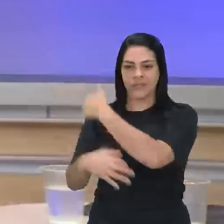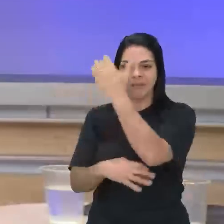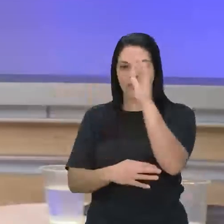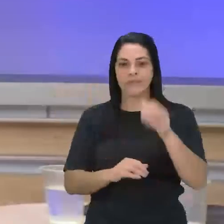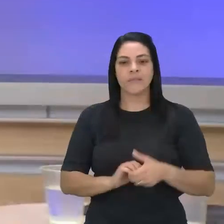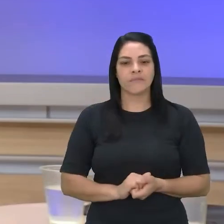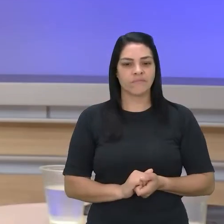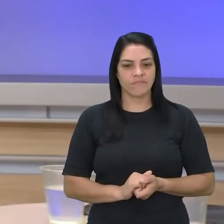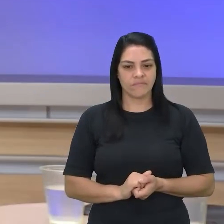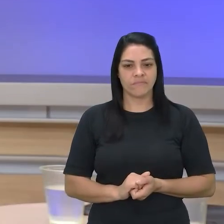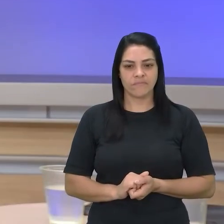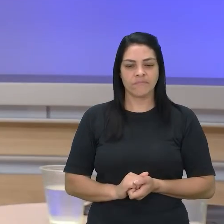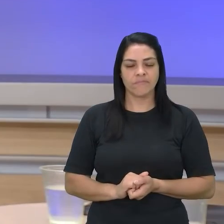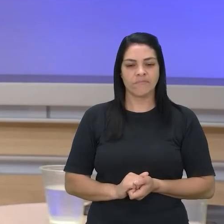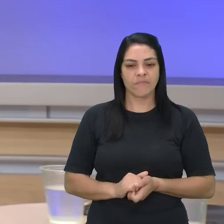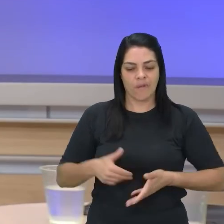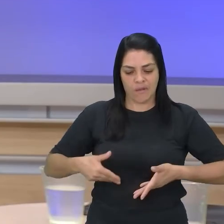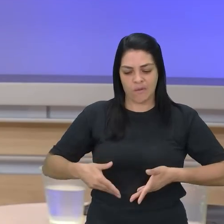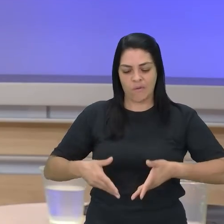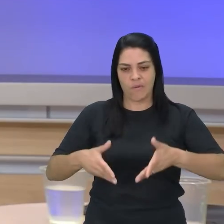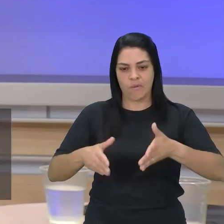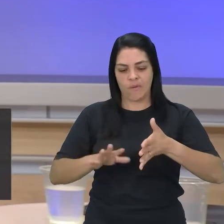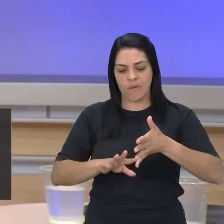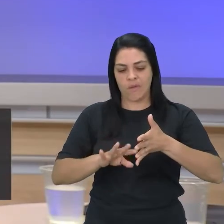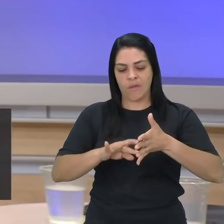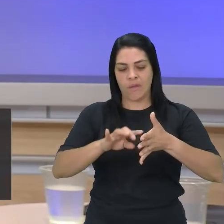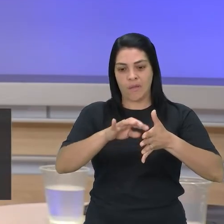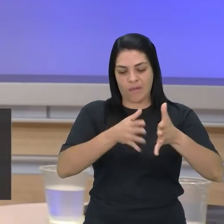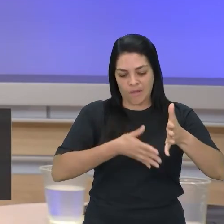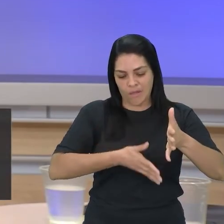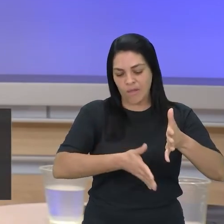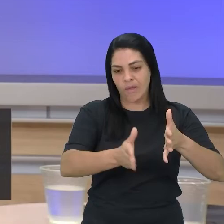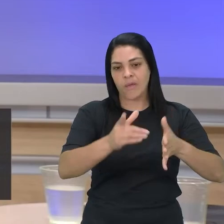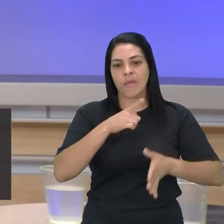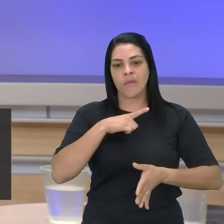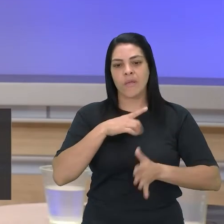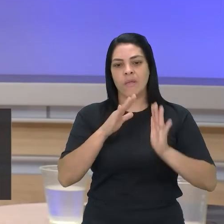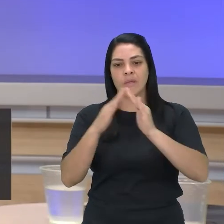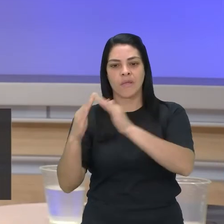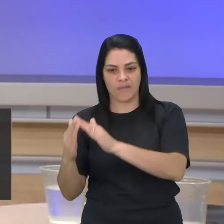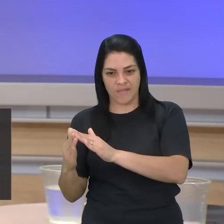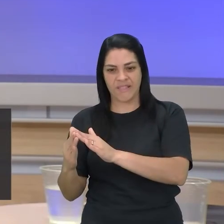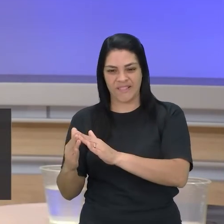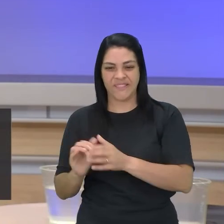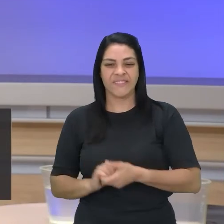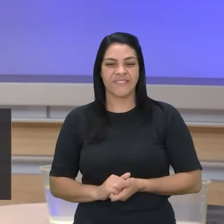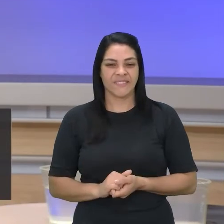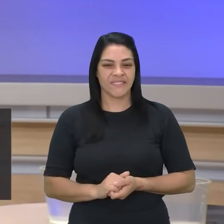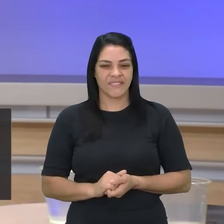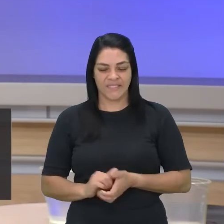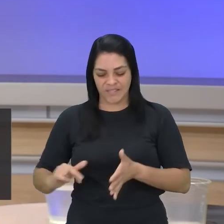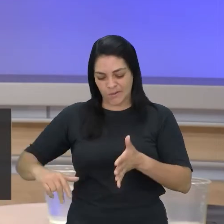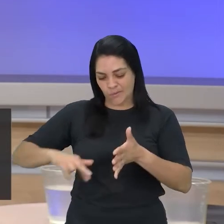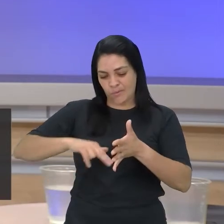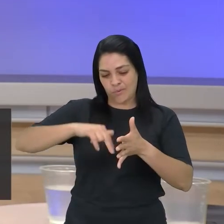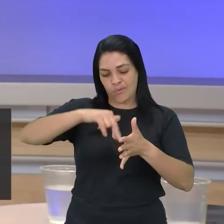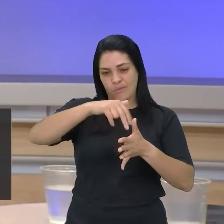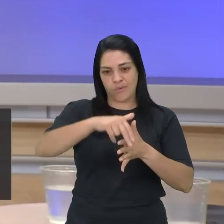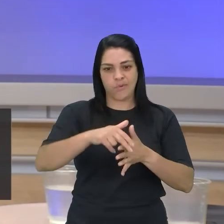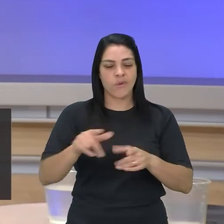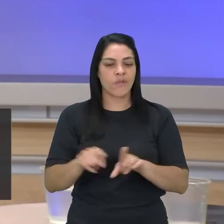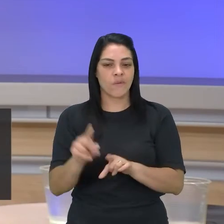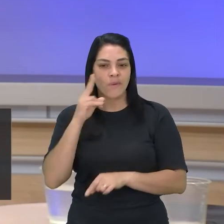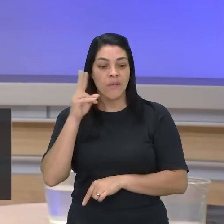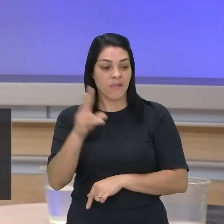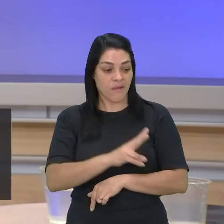Capão fica numa passagem, né? Um escadão, é na beira de um escadão por onde a comunidade corta caminho. Então, também a comunidade está vendo o espaço